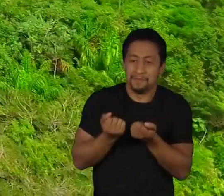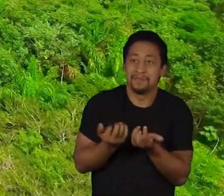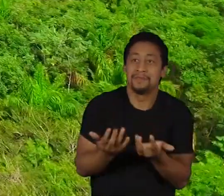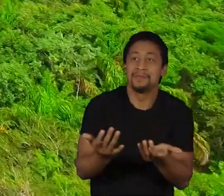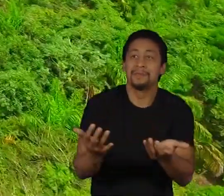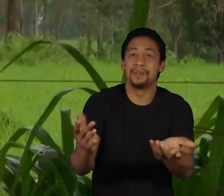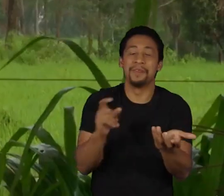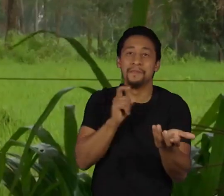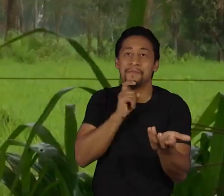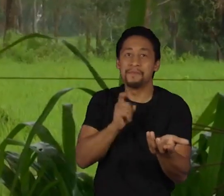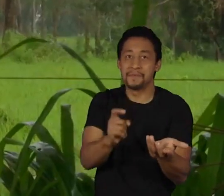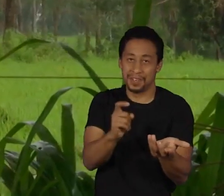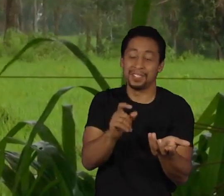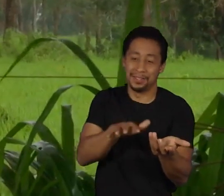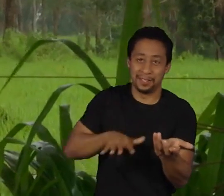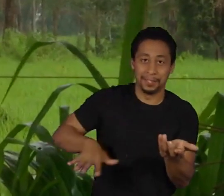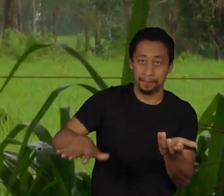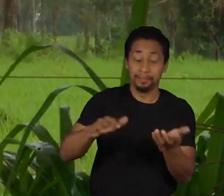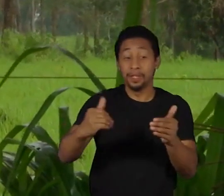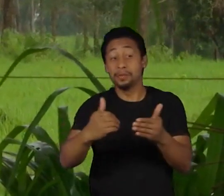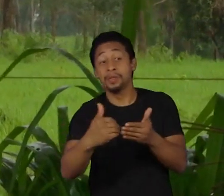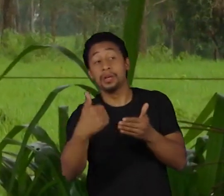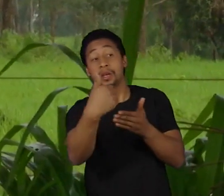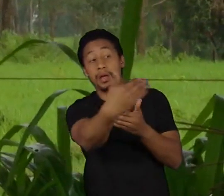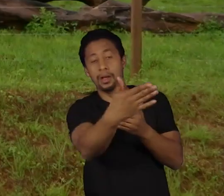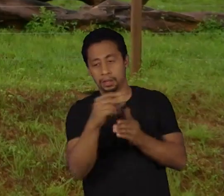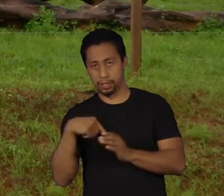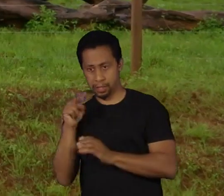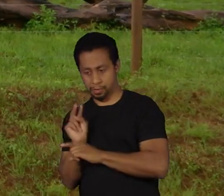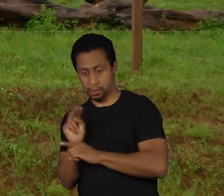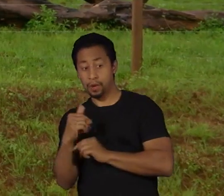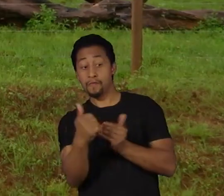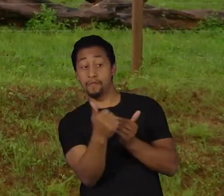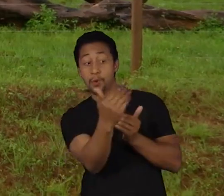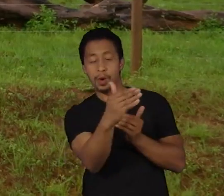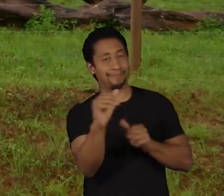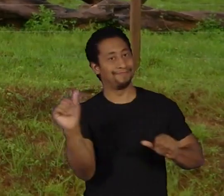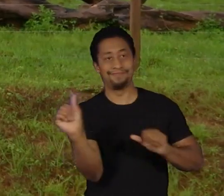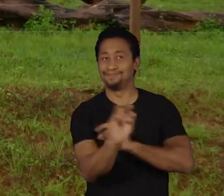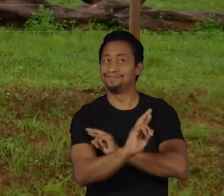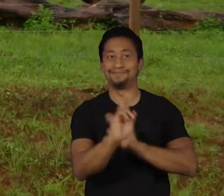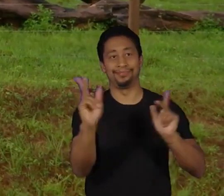encobre o solo. Fora da área protegida, a paisagem é outra.